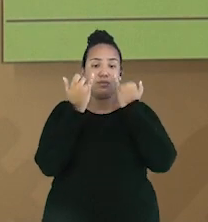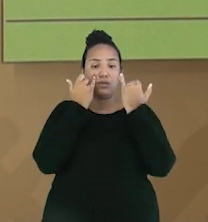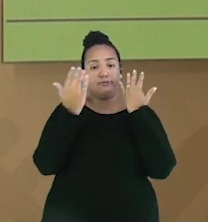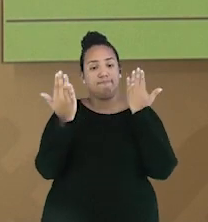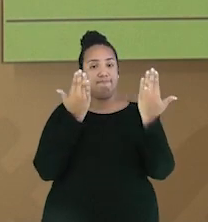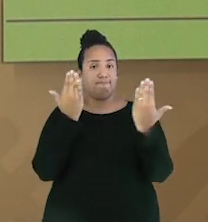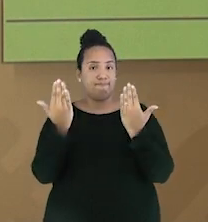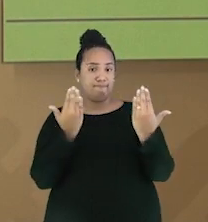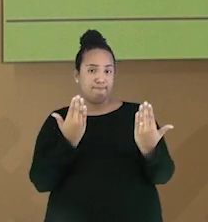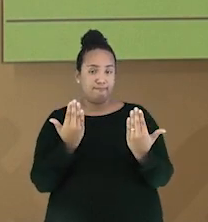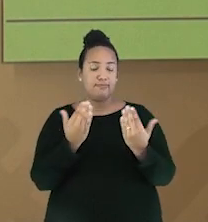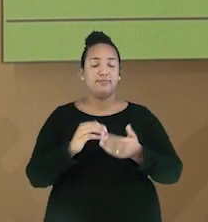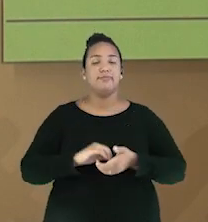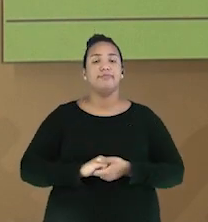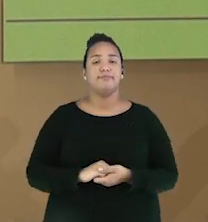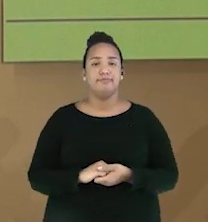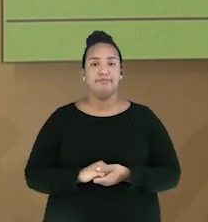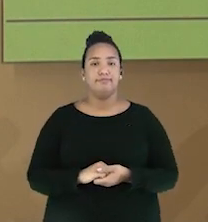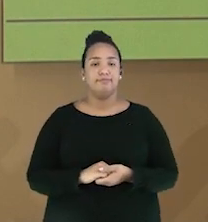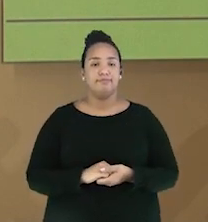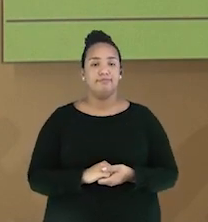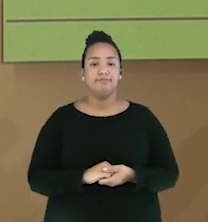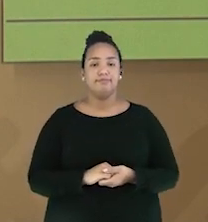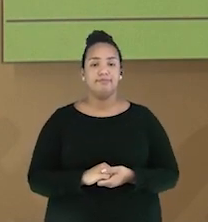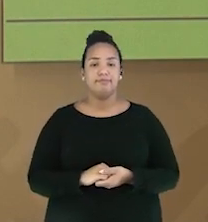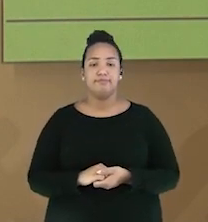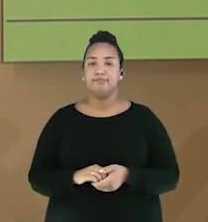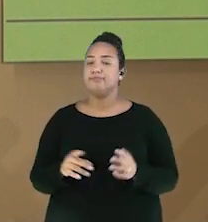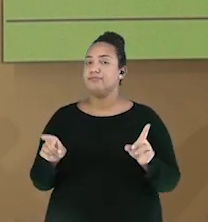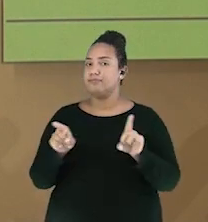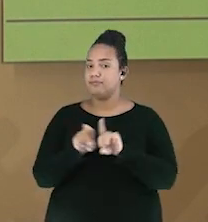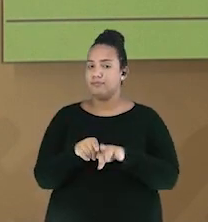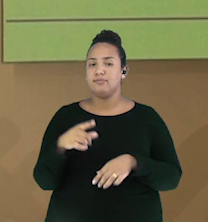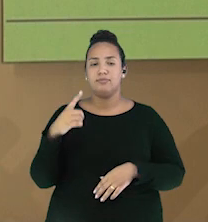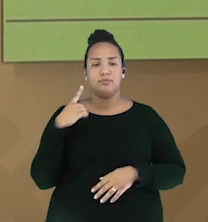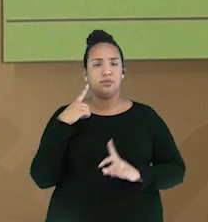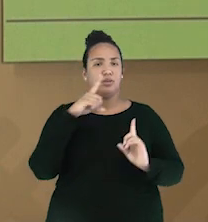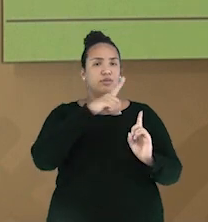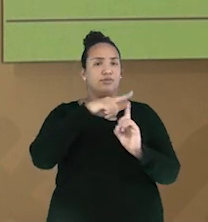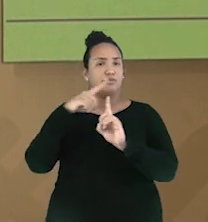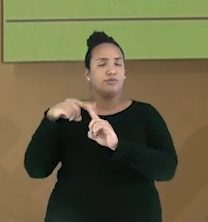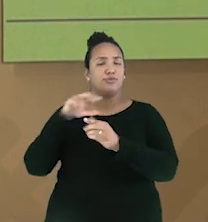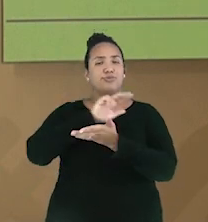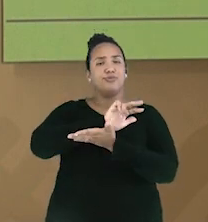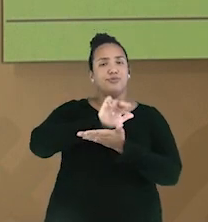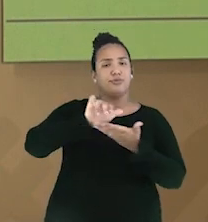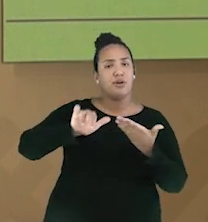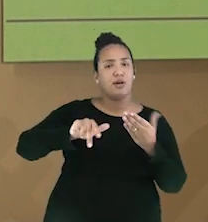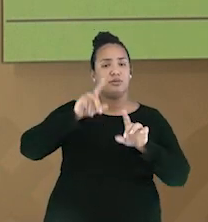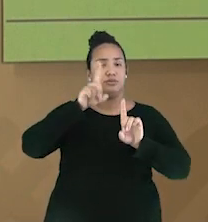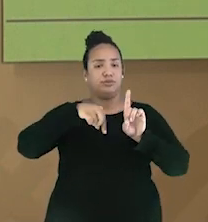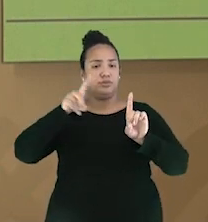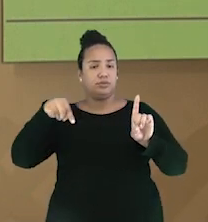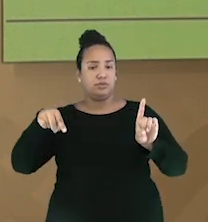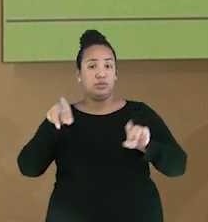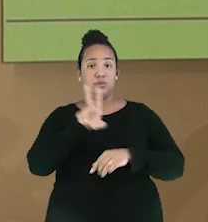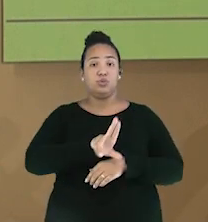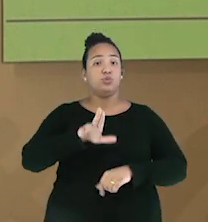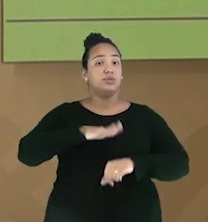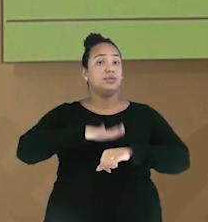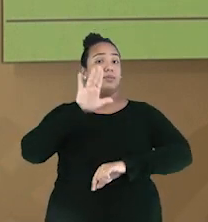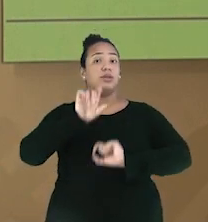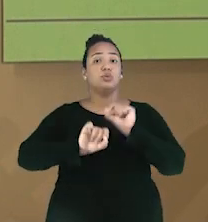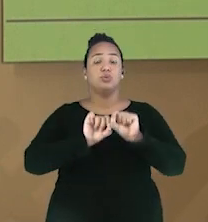pesquisa com mais facilidade. Existem vários tipos de gráficos. Os mais utilizados são os de